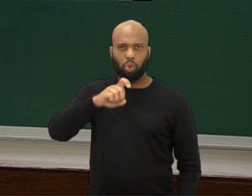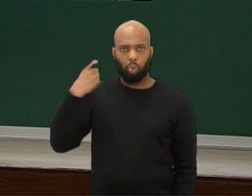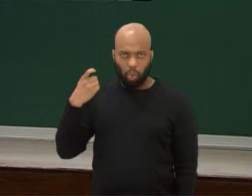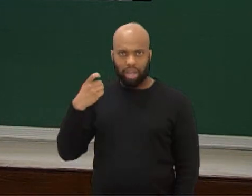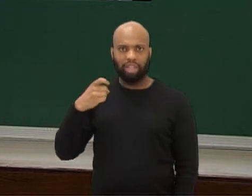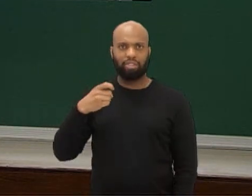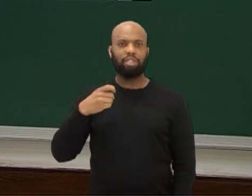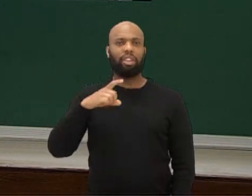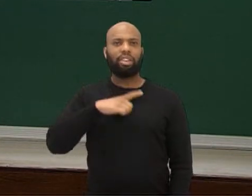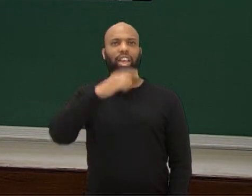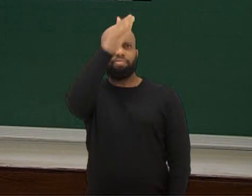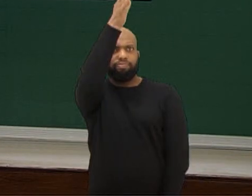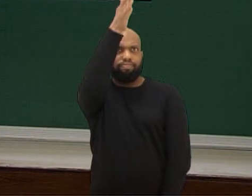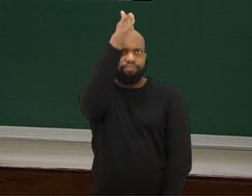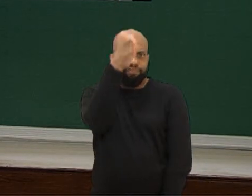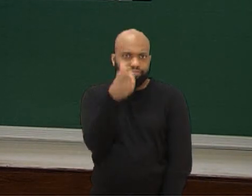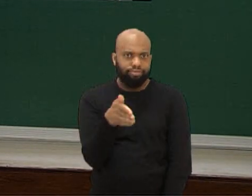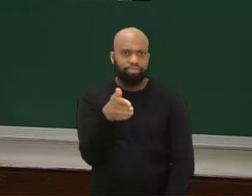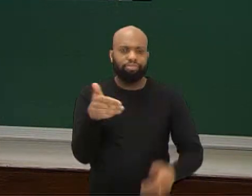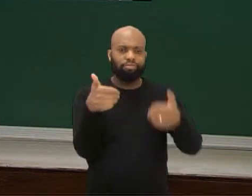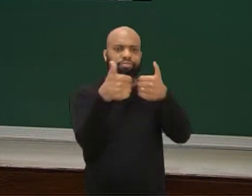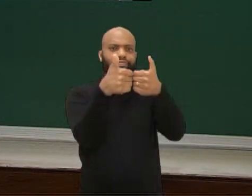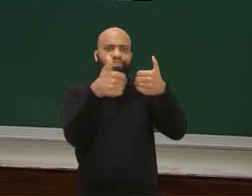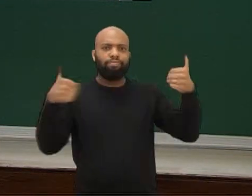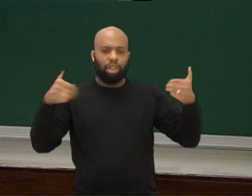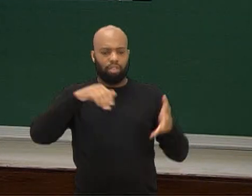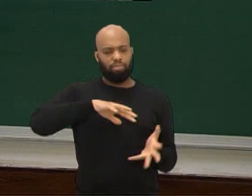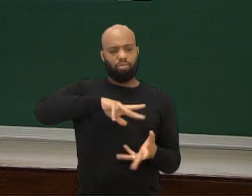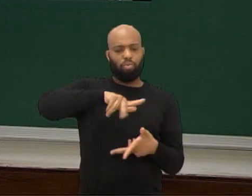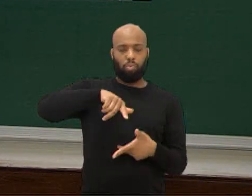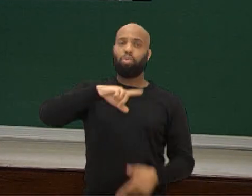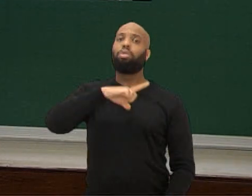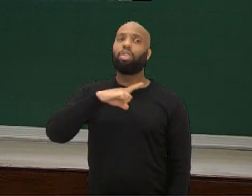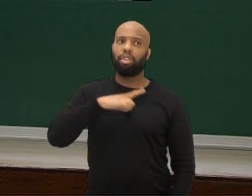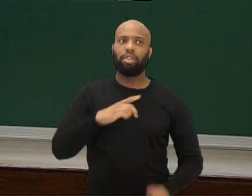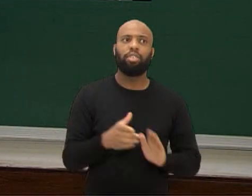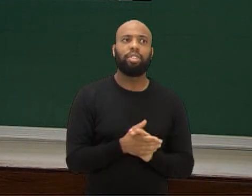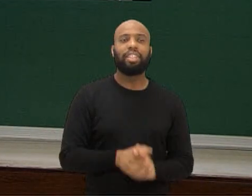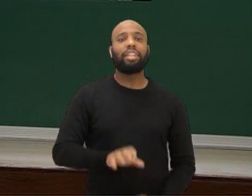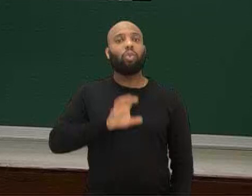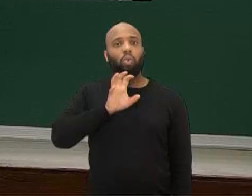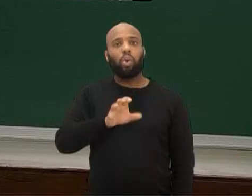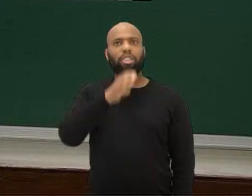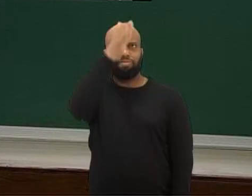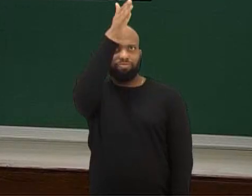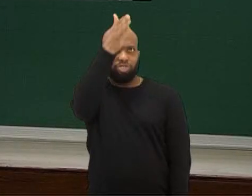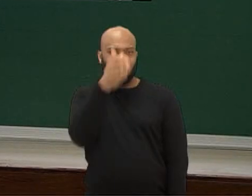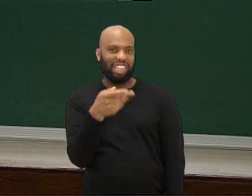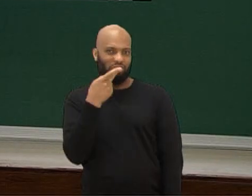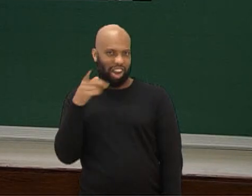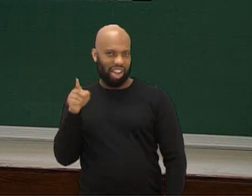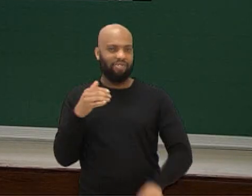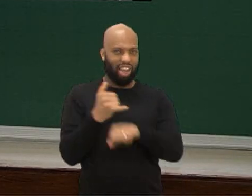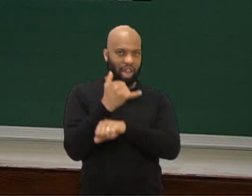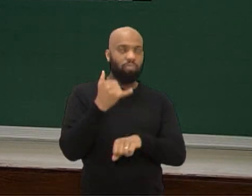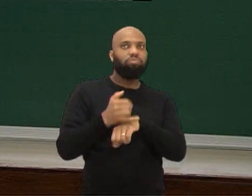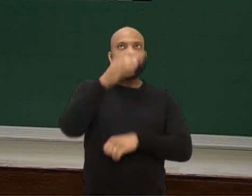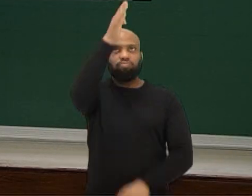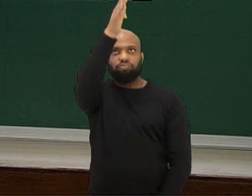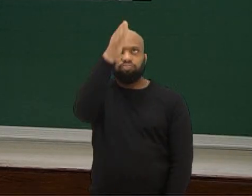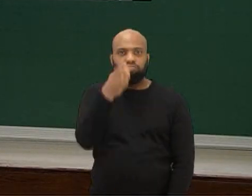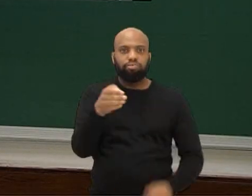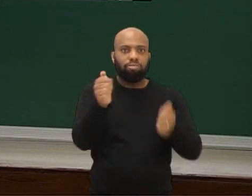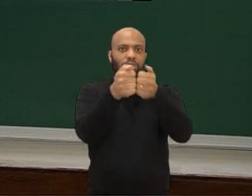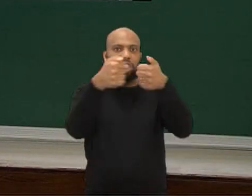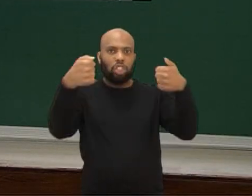uma cortina de ferro vai dividir o mundo. E é essa cortina de ferro que vai dividir o mundo que vai